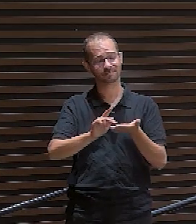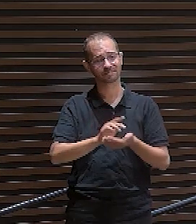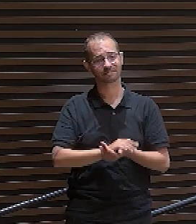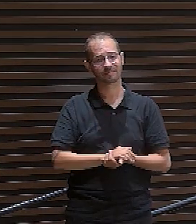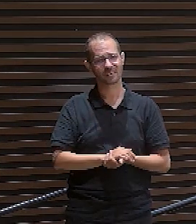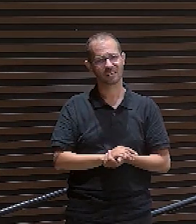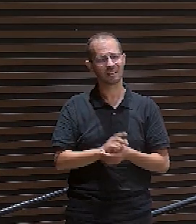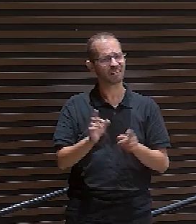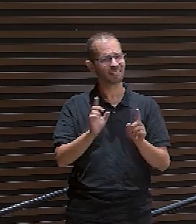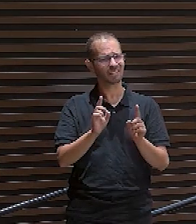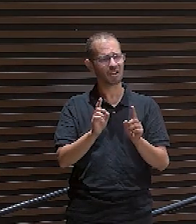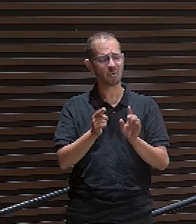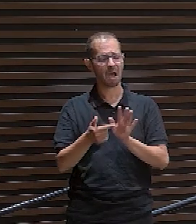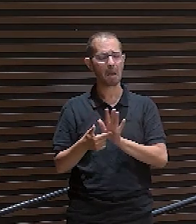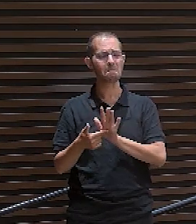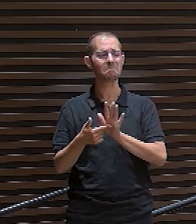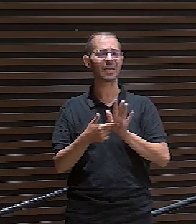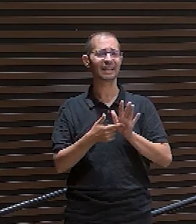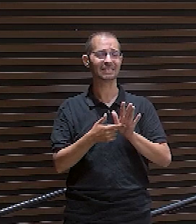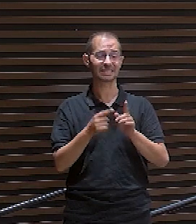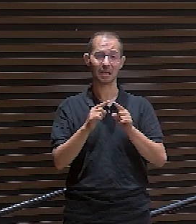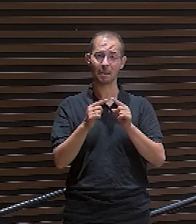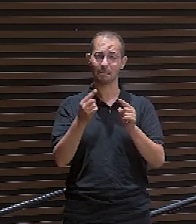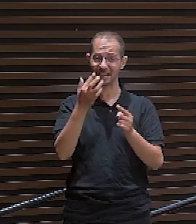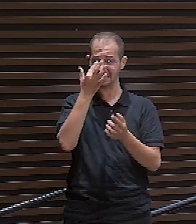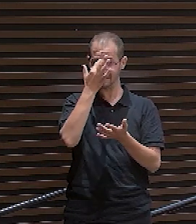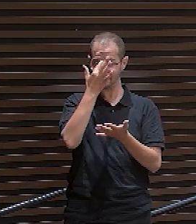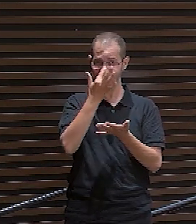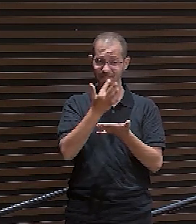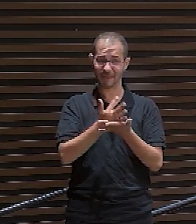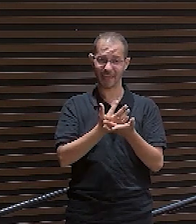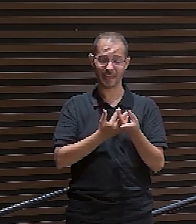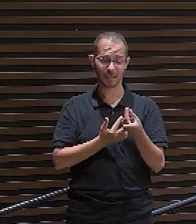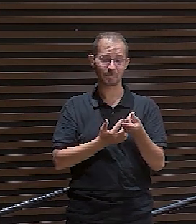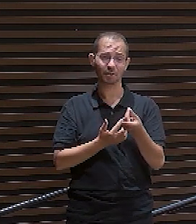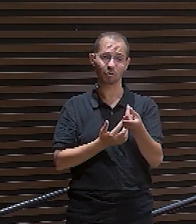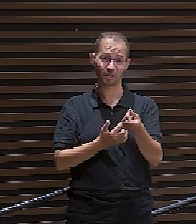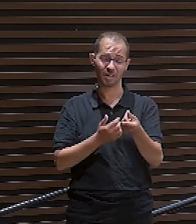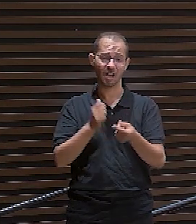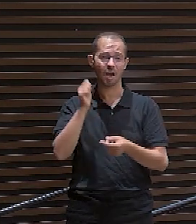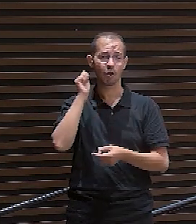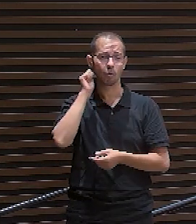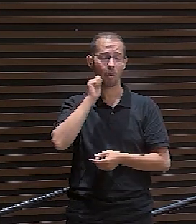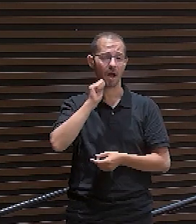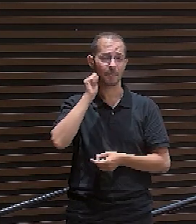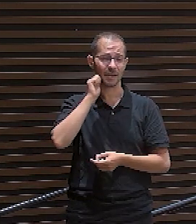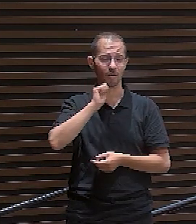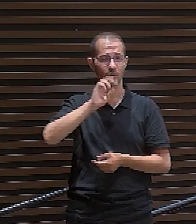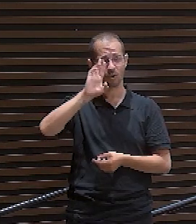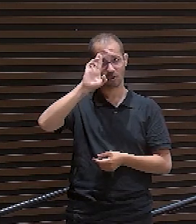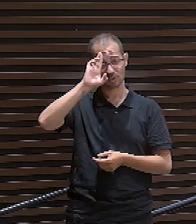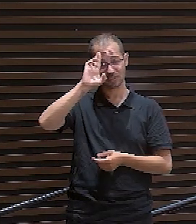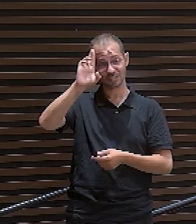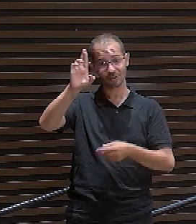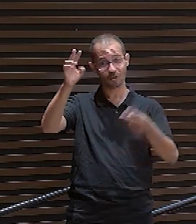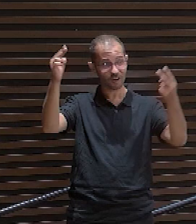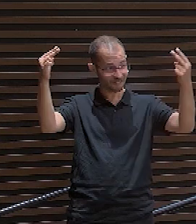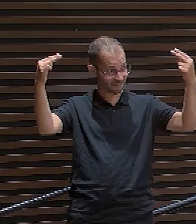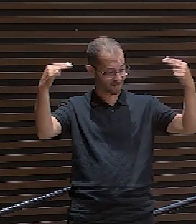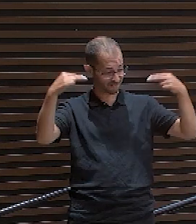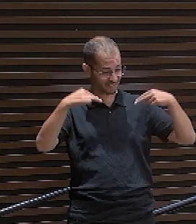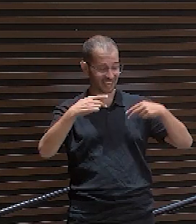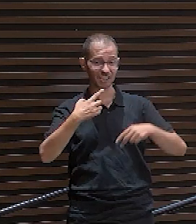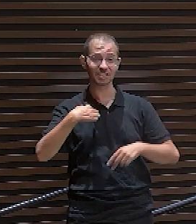não aparência, mas fé que perdura. Como Abel, que o Senhor veja em nós